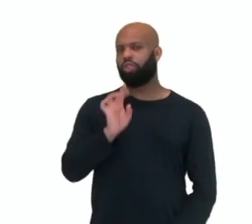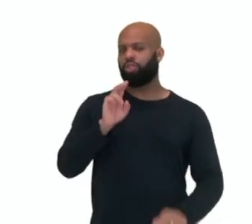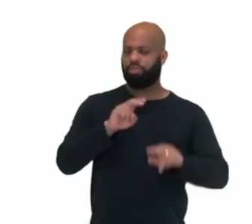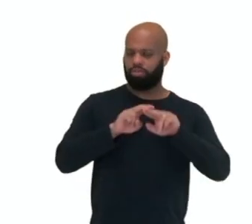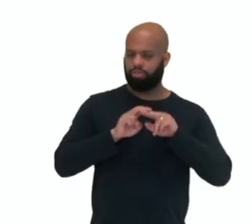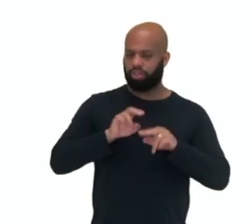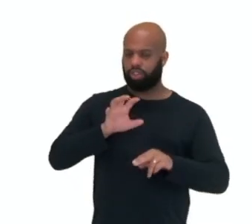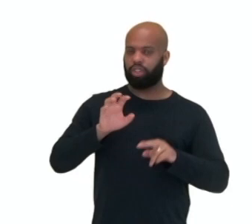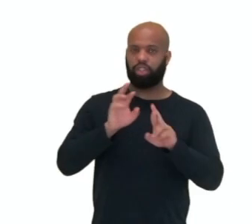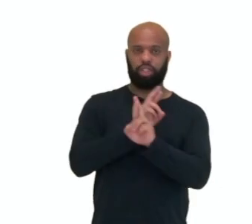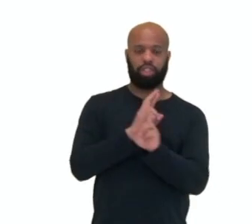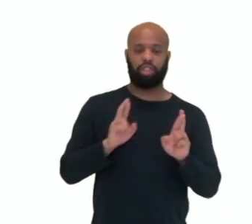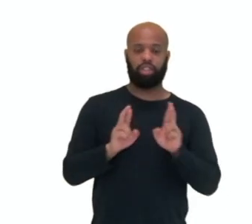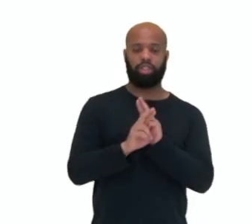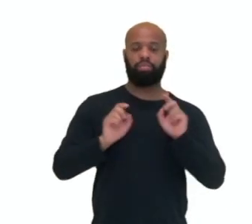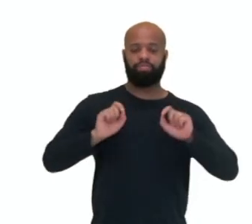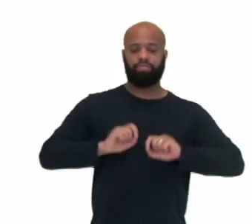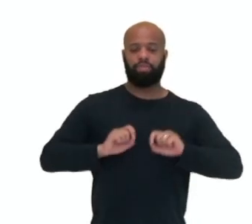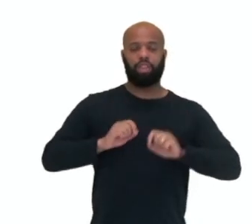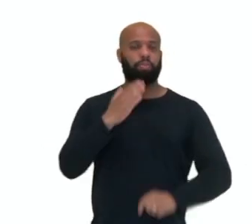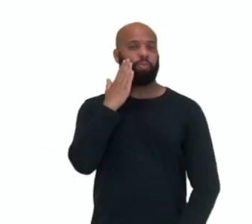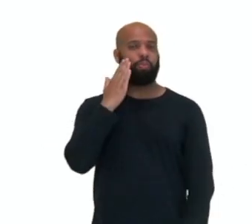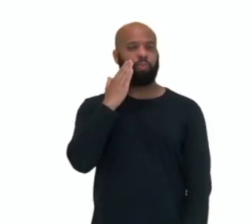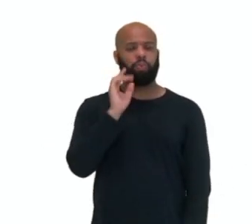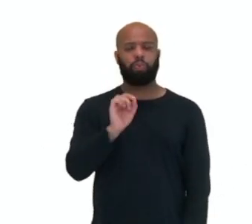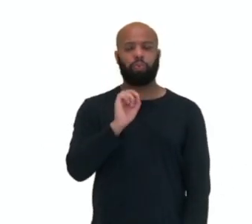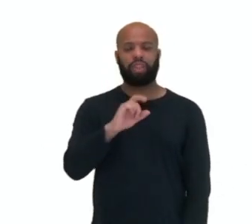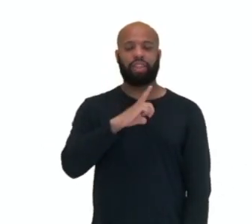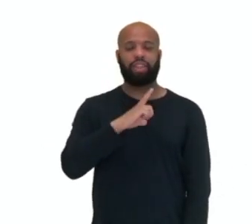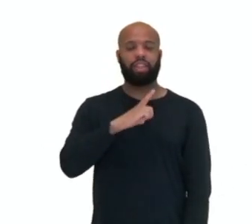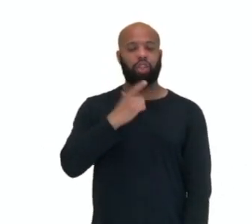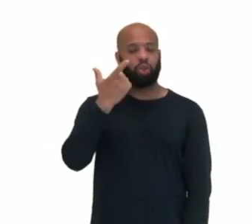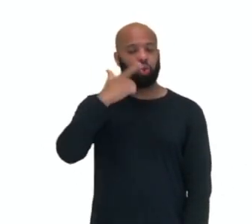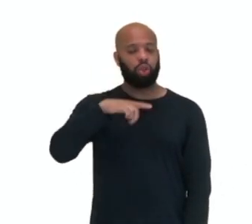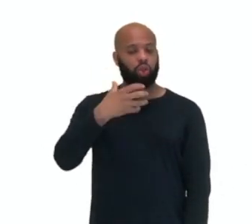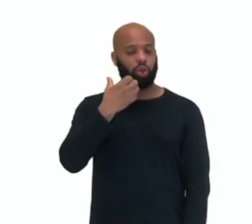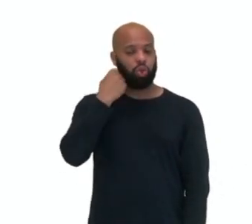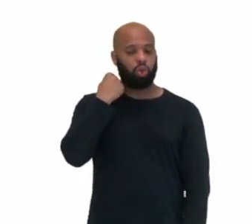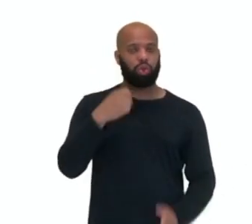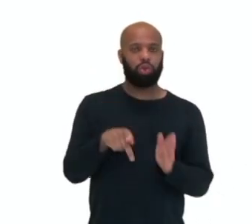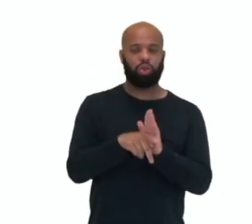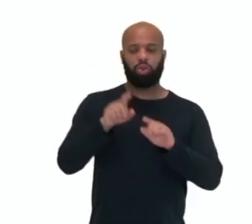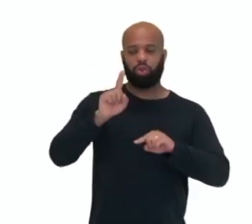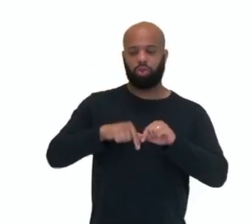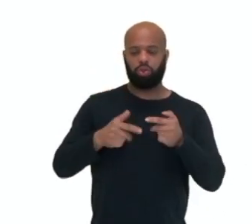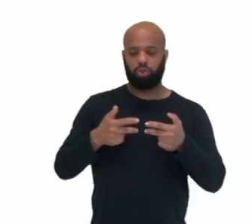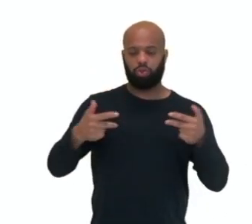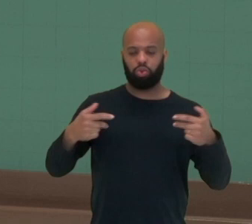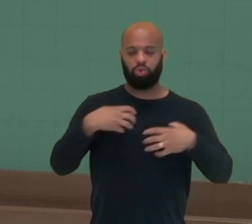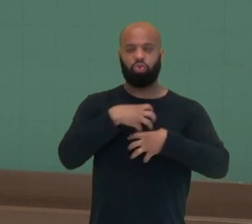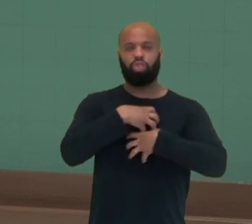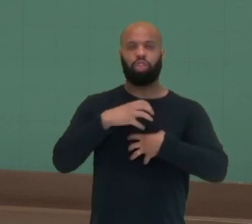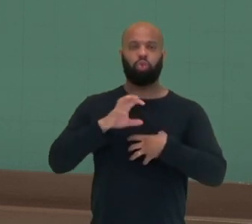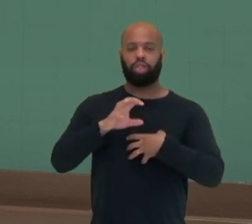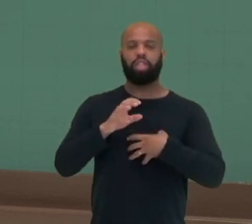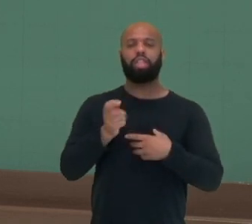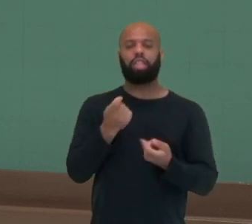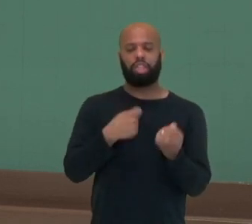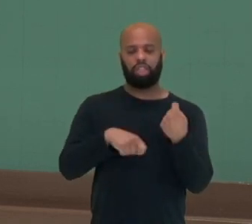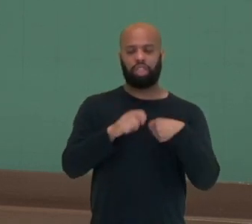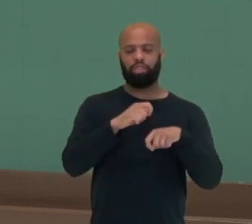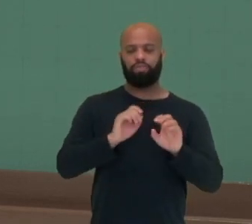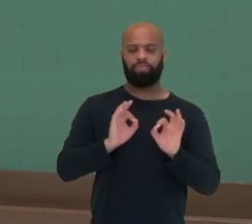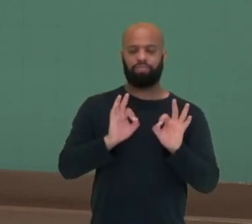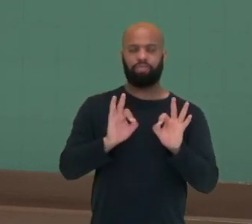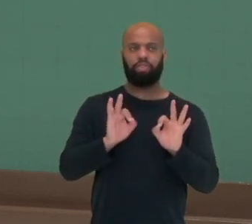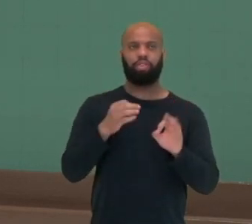desta relação é possível saber quanto devemos ganhar no produto para que o negócio vale a pena. Ou seja,